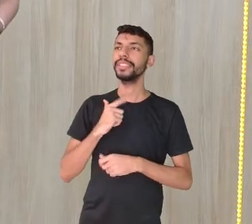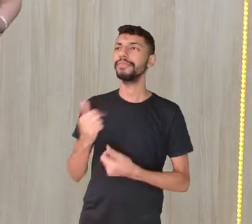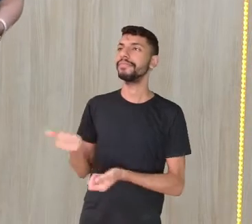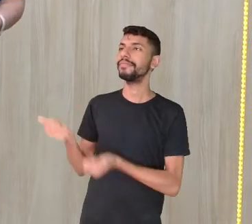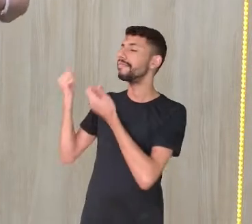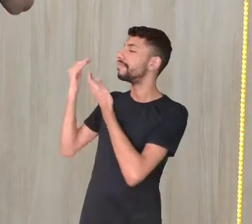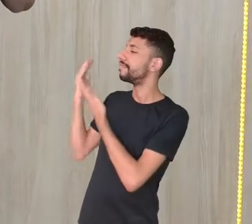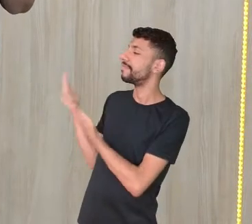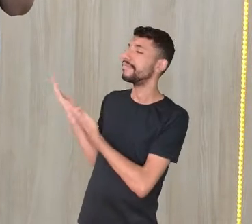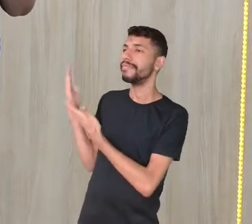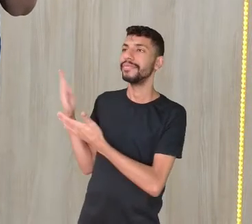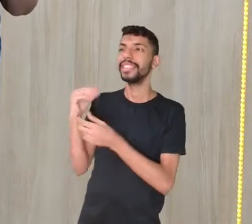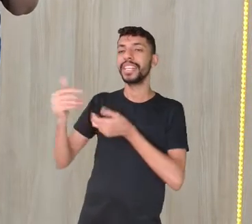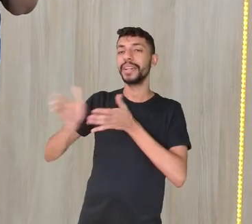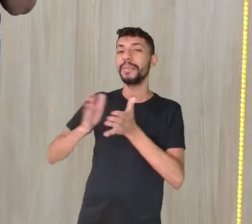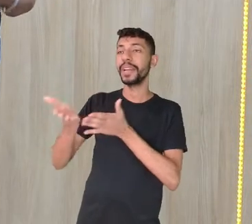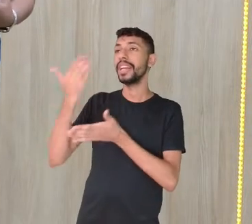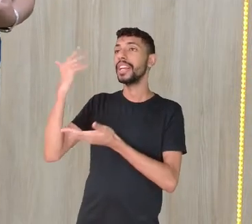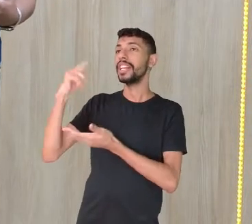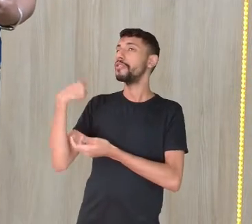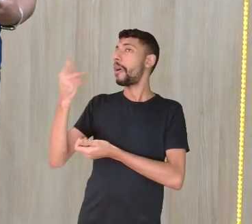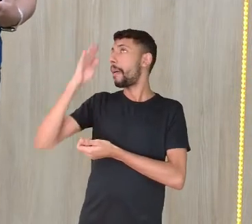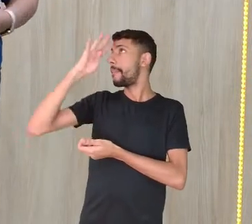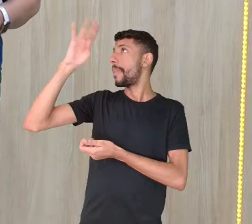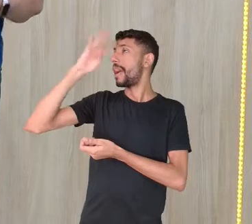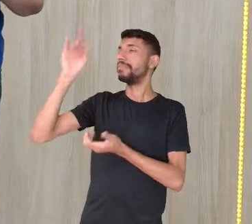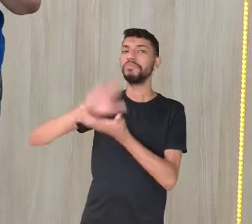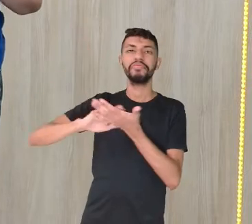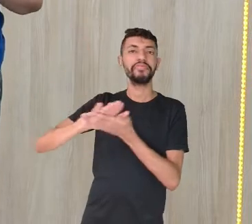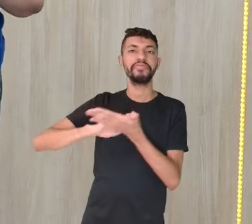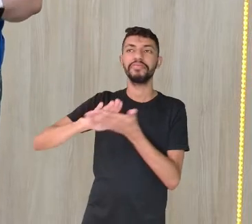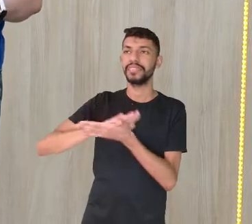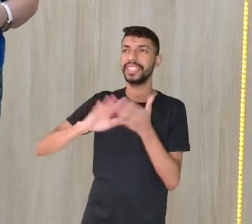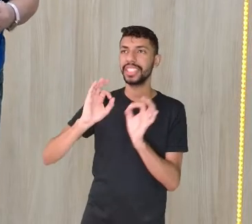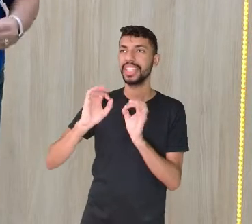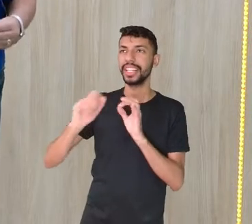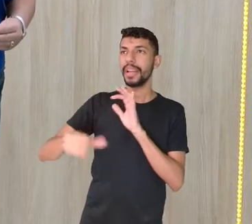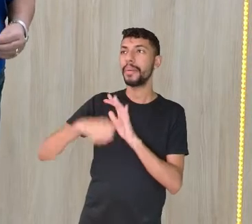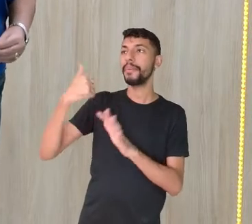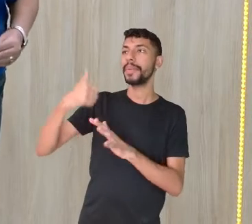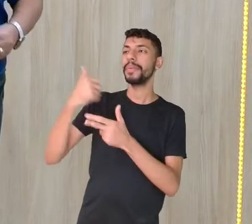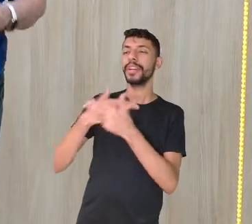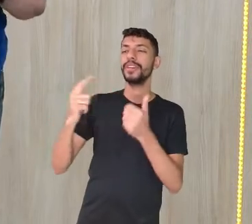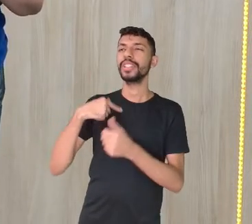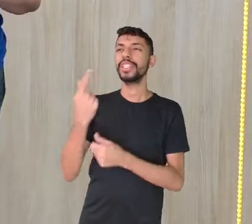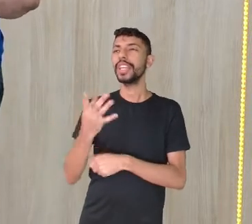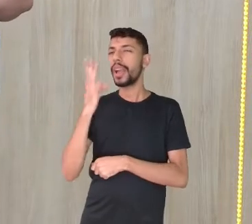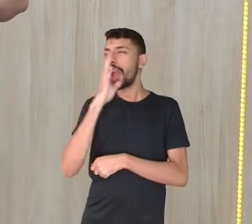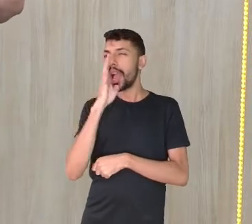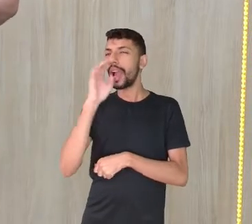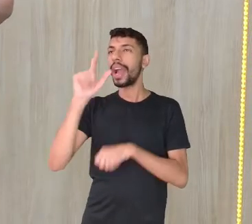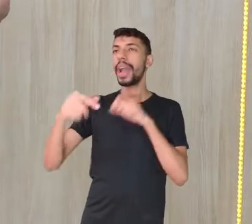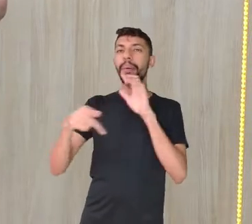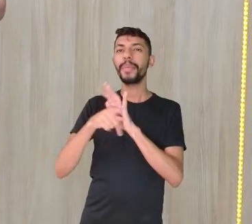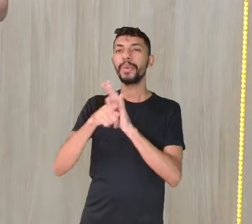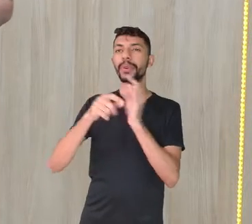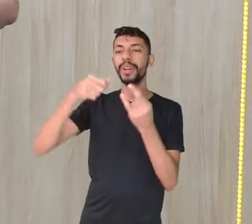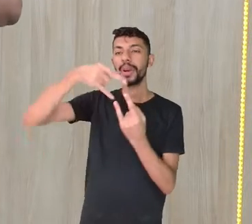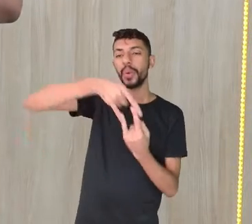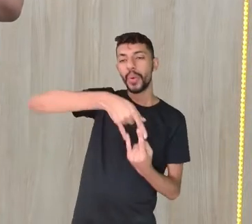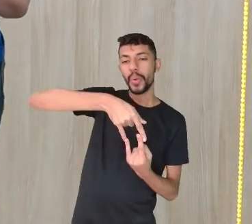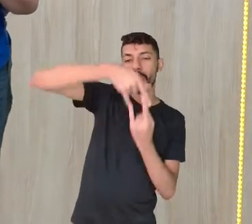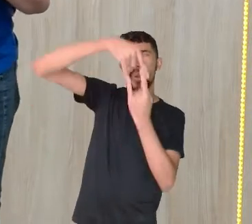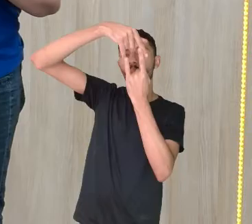vamos dizer assim, que na época a gente nem pensava. A primeira coisa que eu vi do Jackson foi o elevador panorâmico,